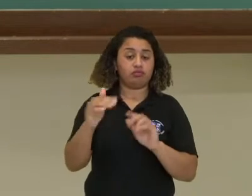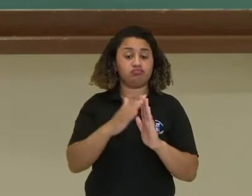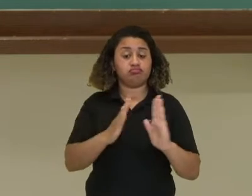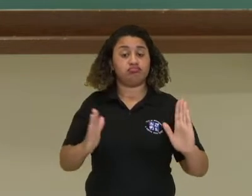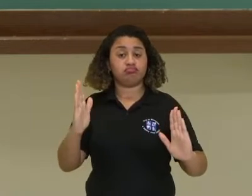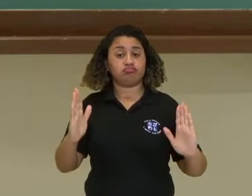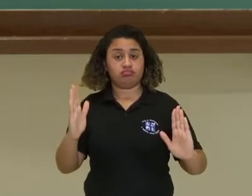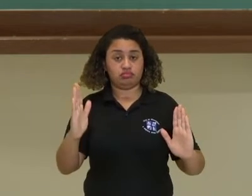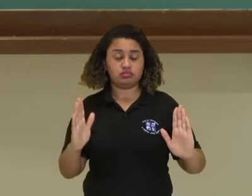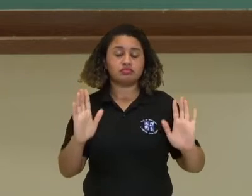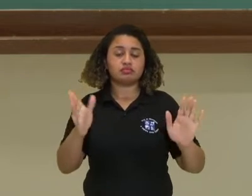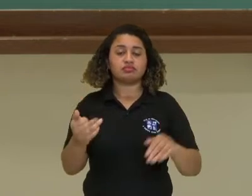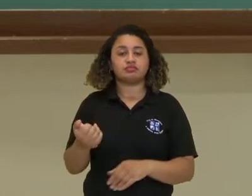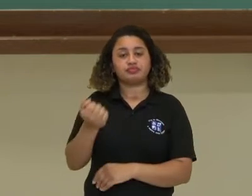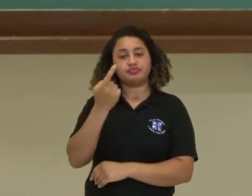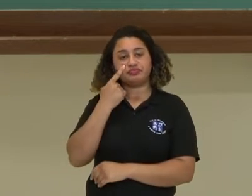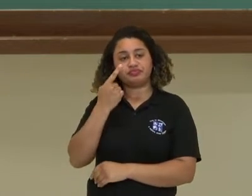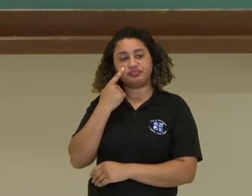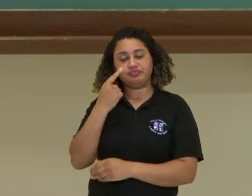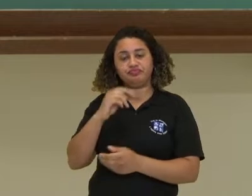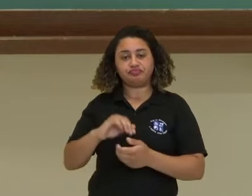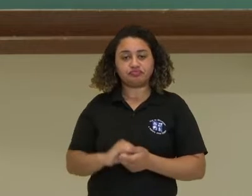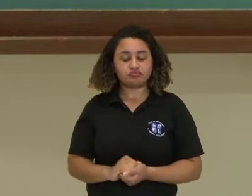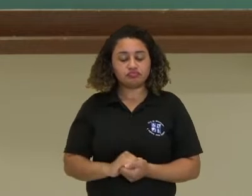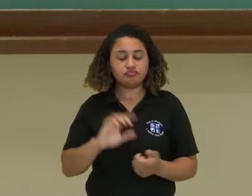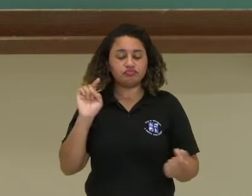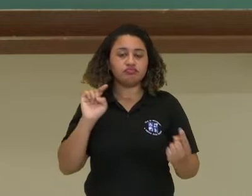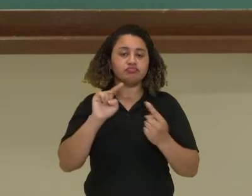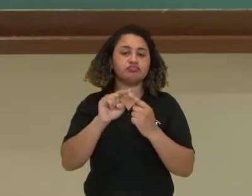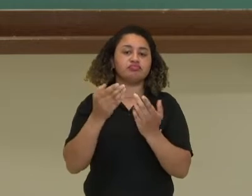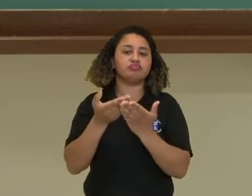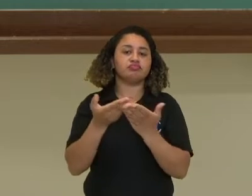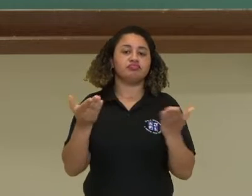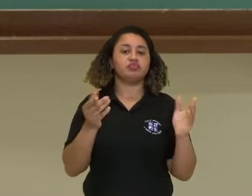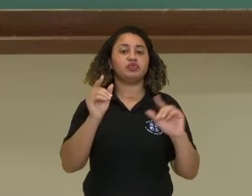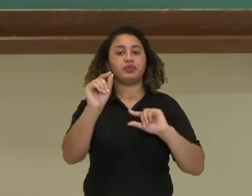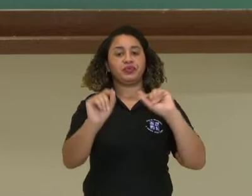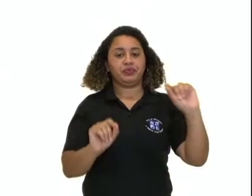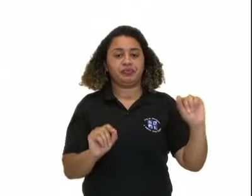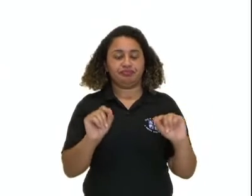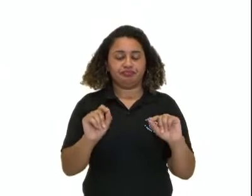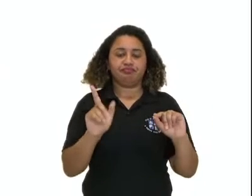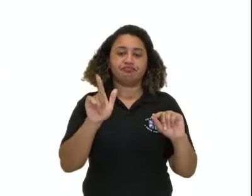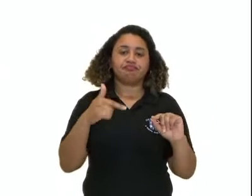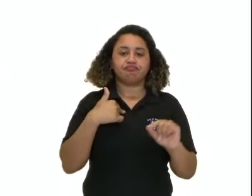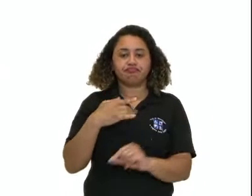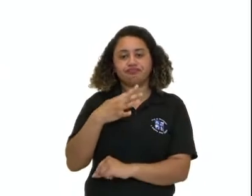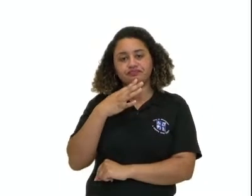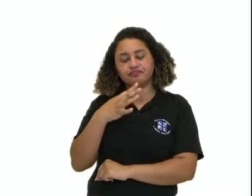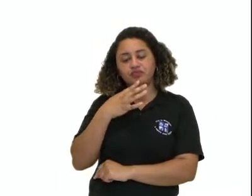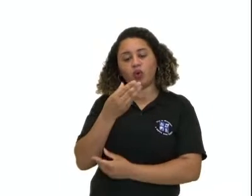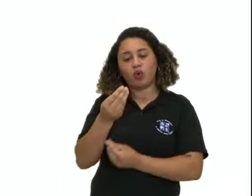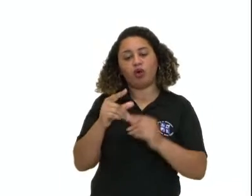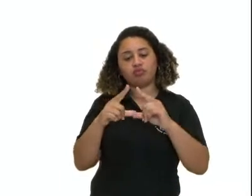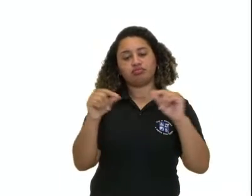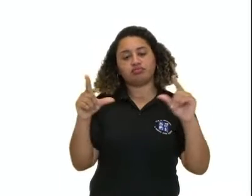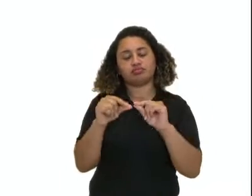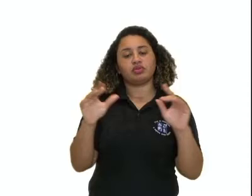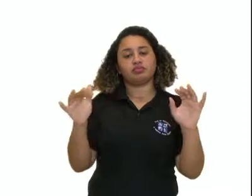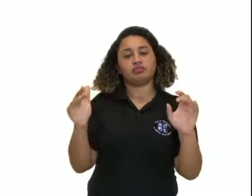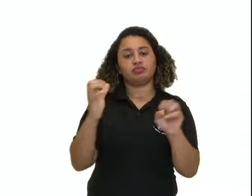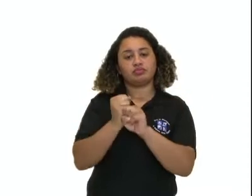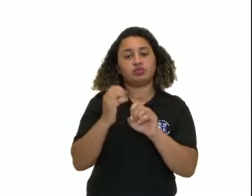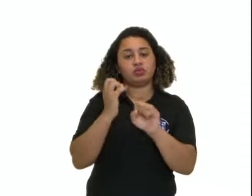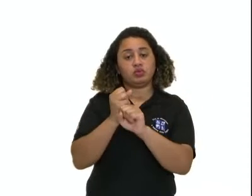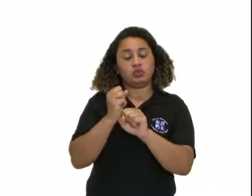Então, acompanhe aqui comigo. Os objetivos da nossa aula. Conhecer a fórmula que calcula a soma